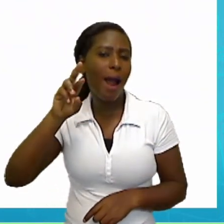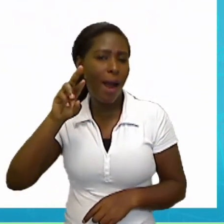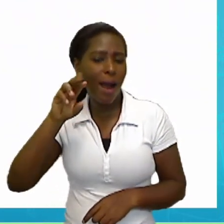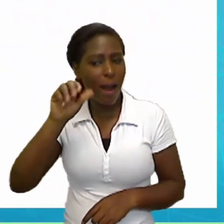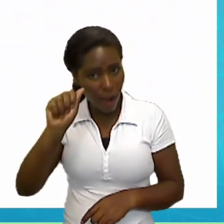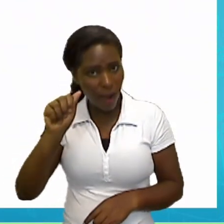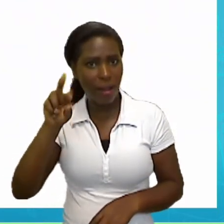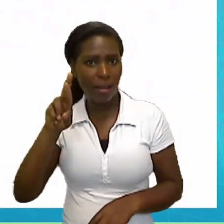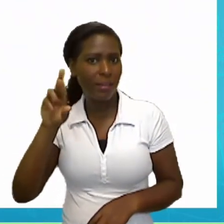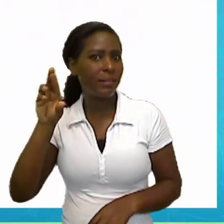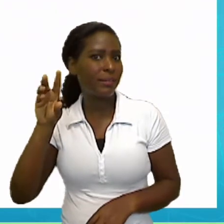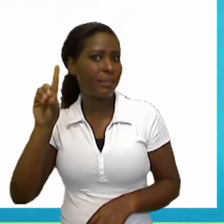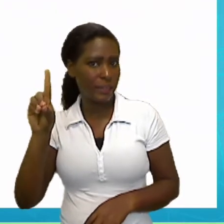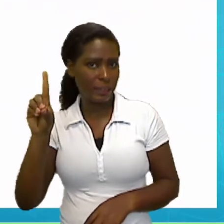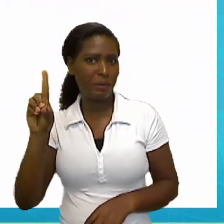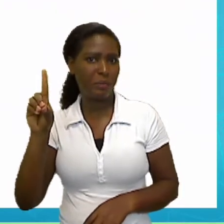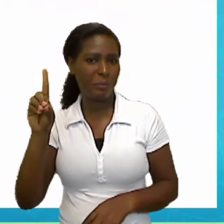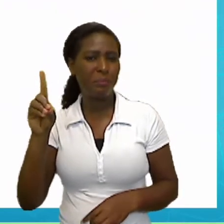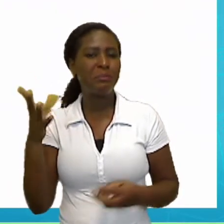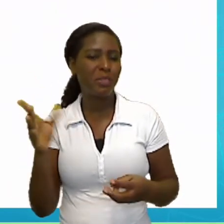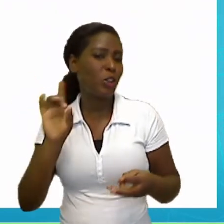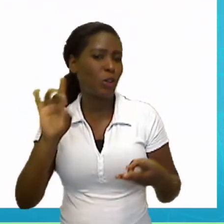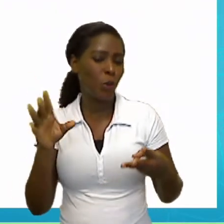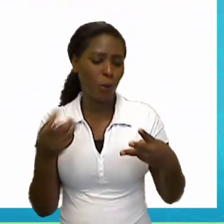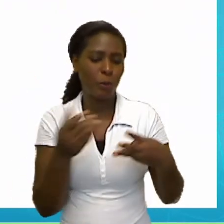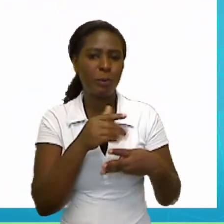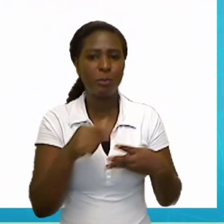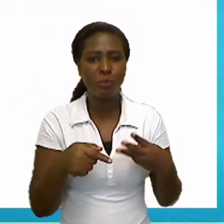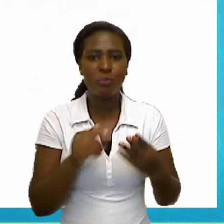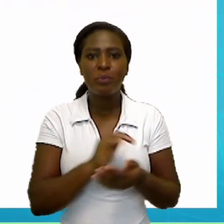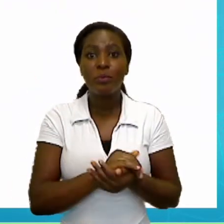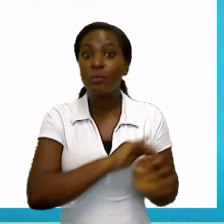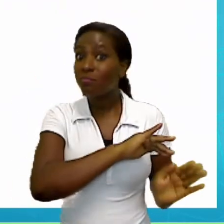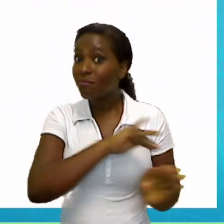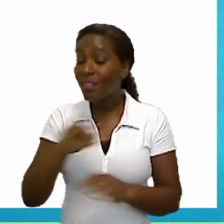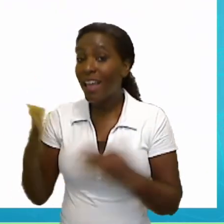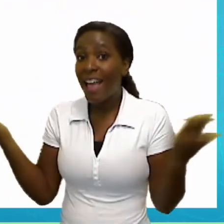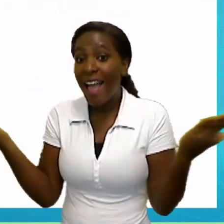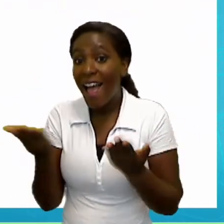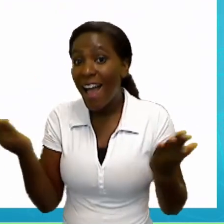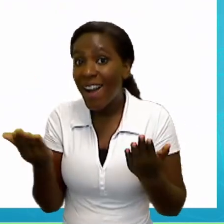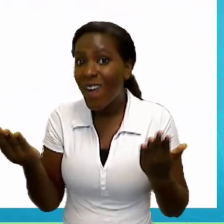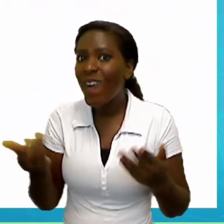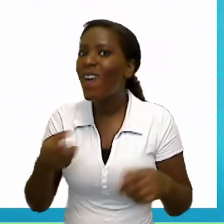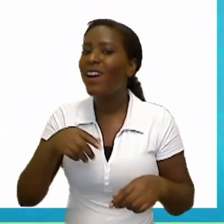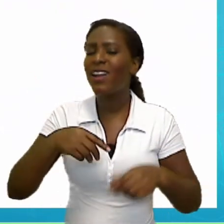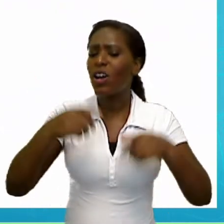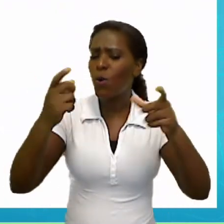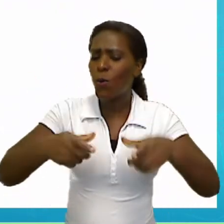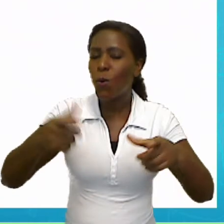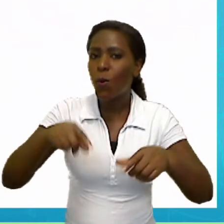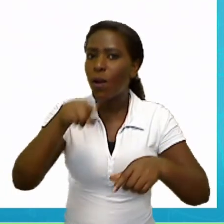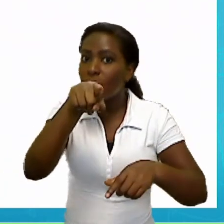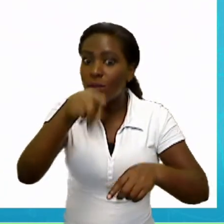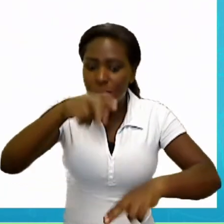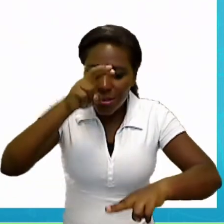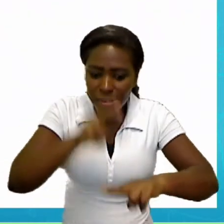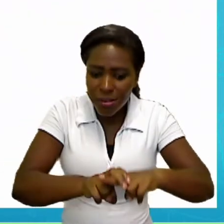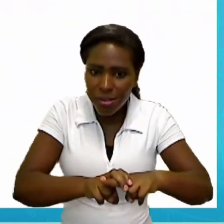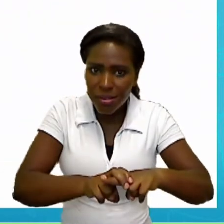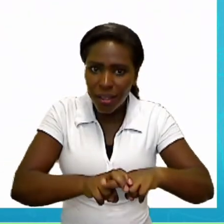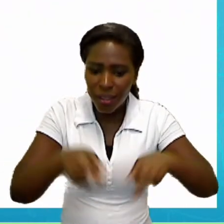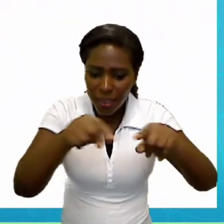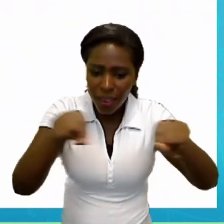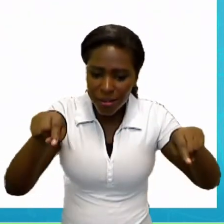Eu tenho agora o lugar que você senta aí na sala de aula. Que é a sua carteira escolar. Carteira escolar.